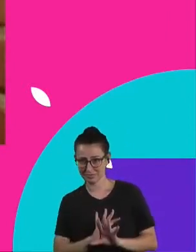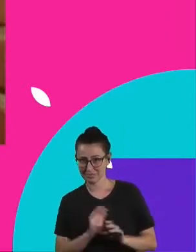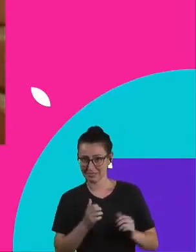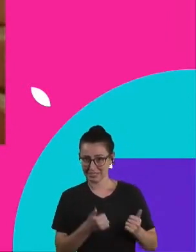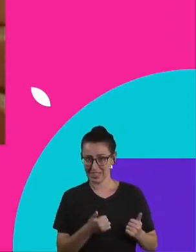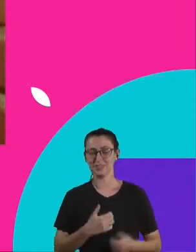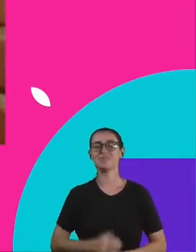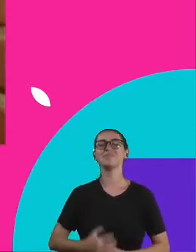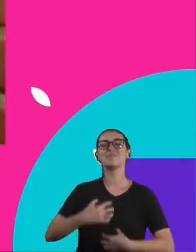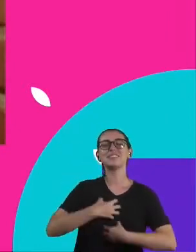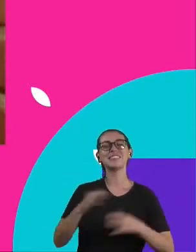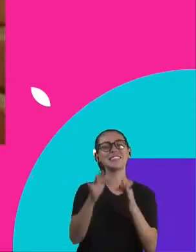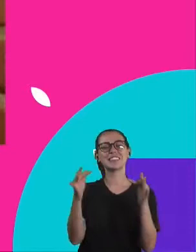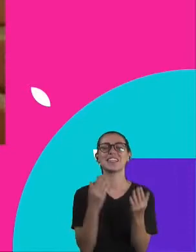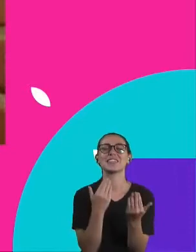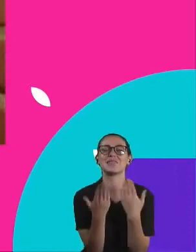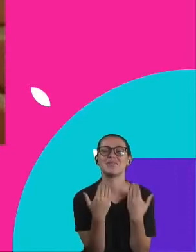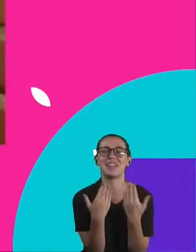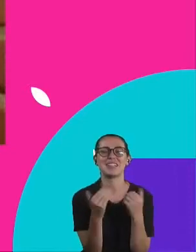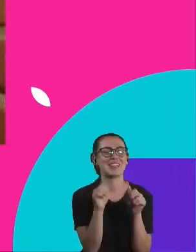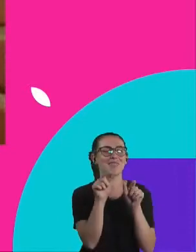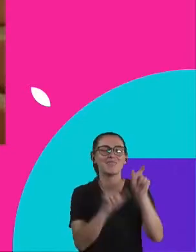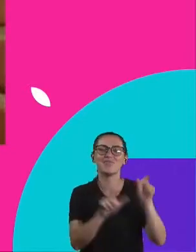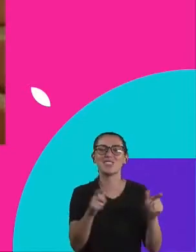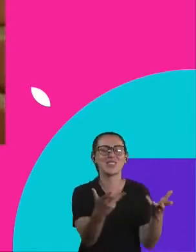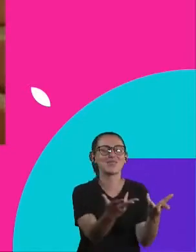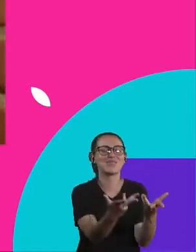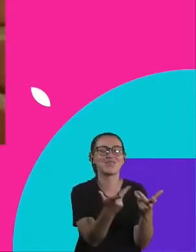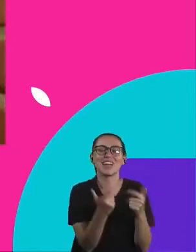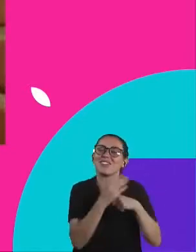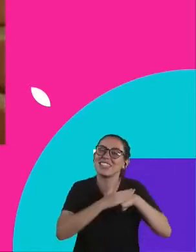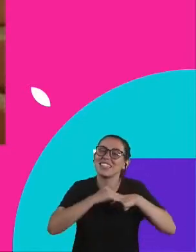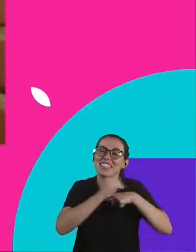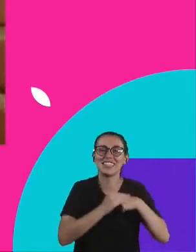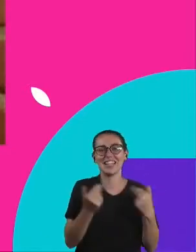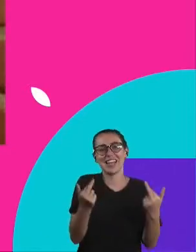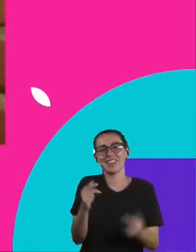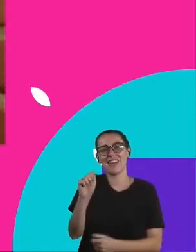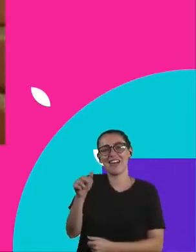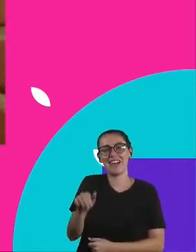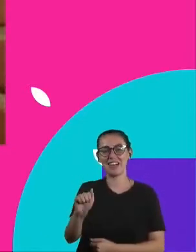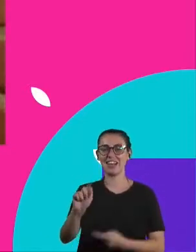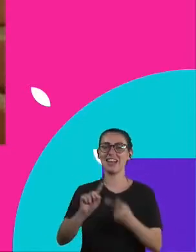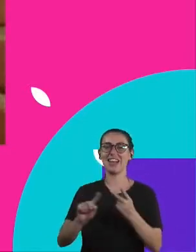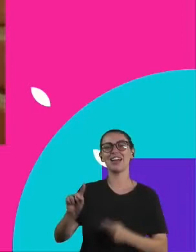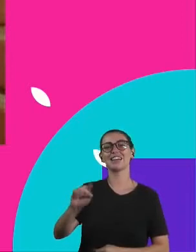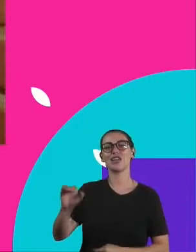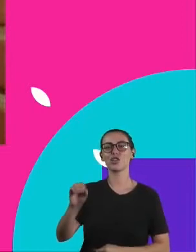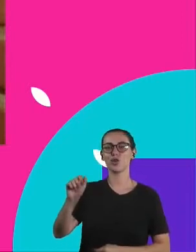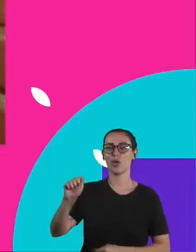muito feliz em bater esse papo aqui com referências, com ídolos meus, que é o caso da Ana, o caso do Joaquim, a Marcela, que são pessoas que realmente